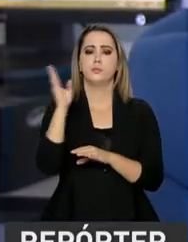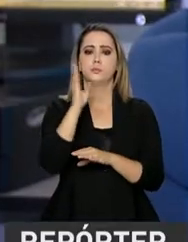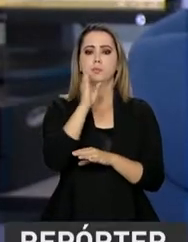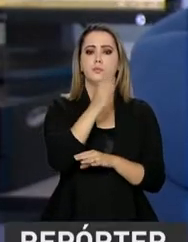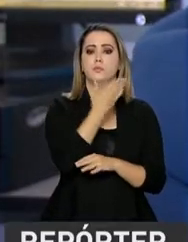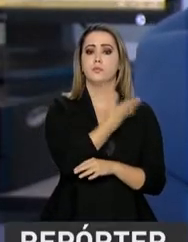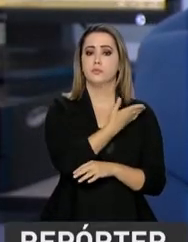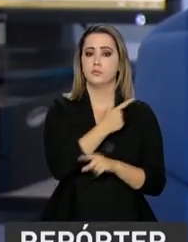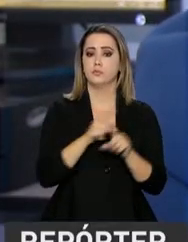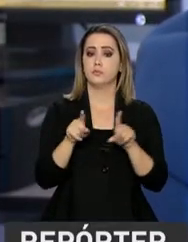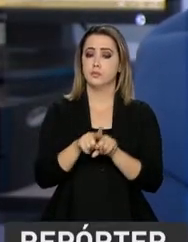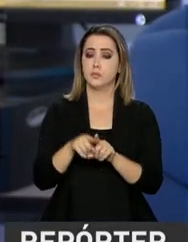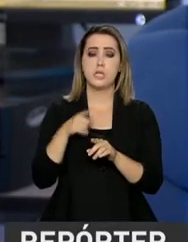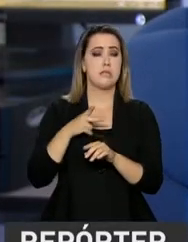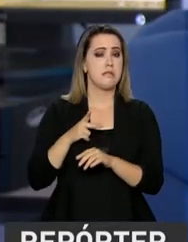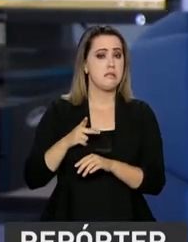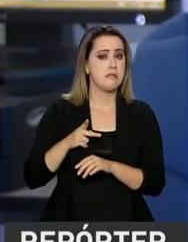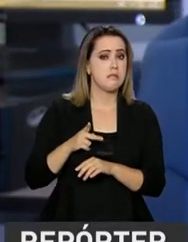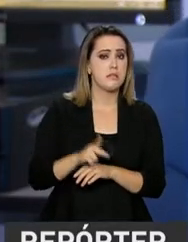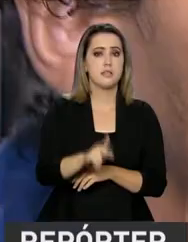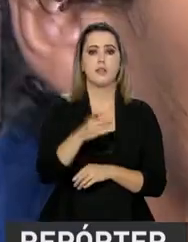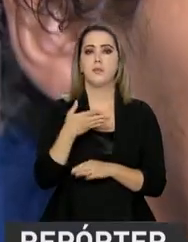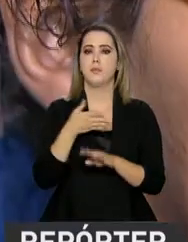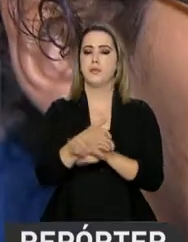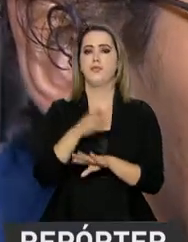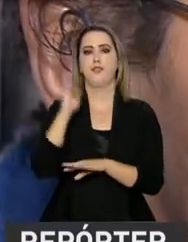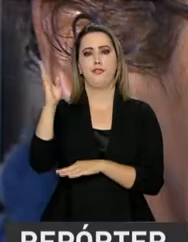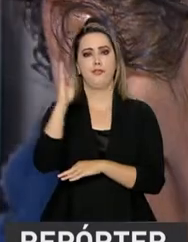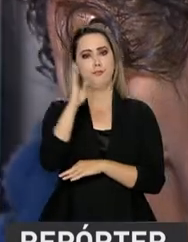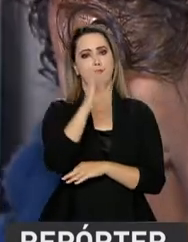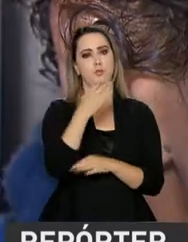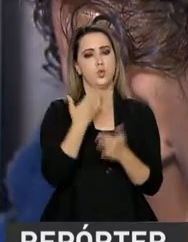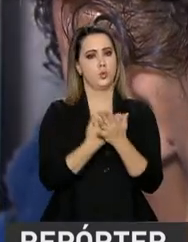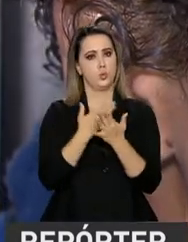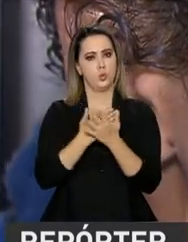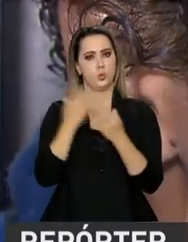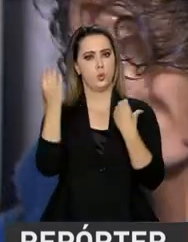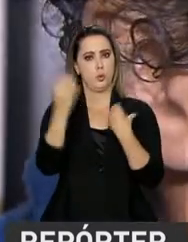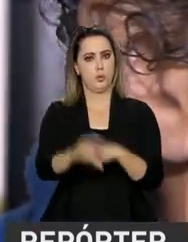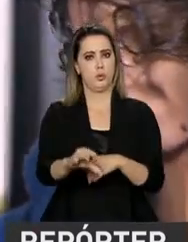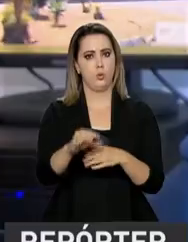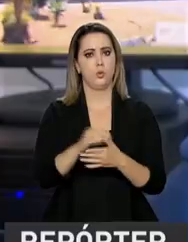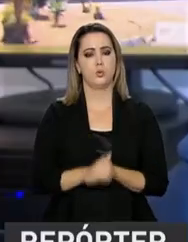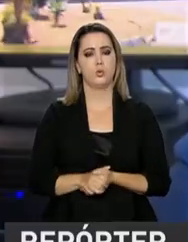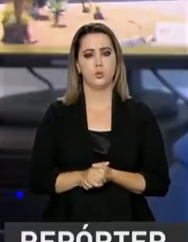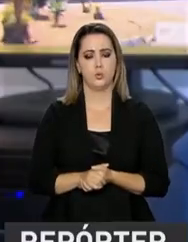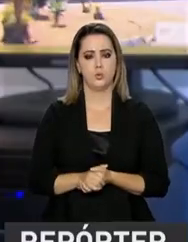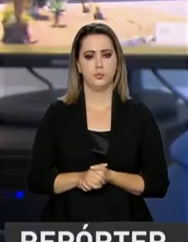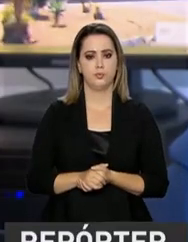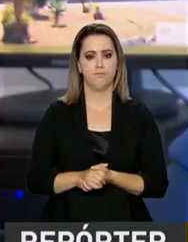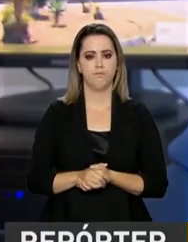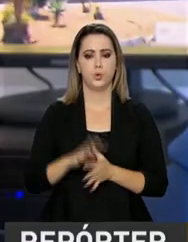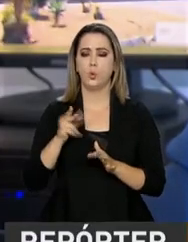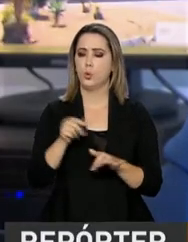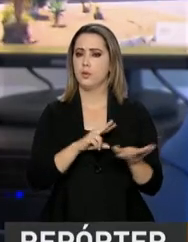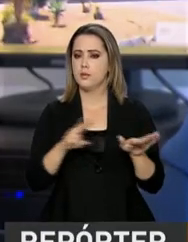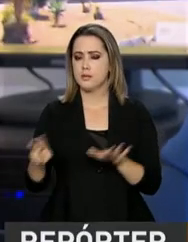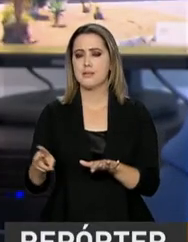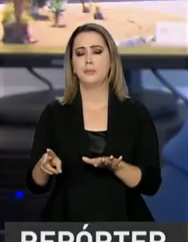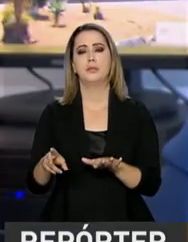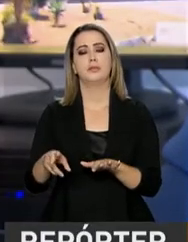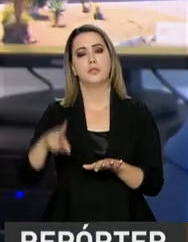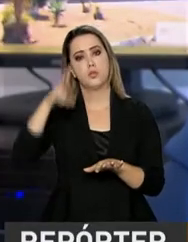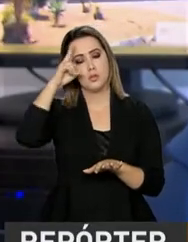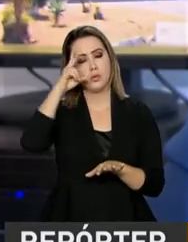s lei é assíduo freqüentador do espaço onde estuda para concursos minha rotina semanal aqui é de segunda a